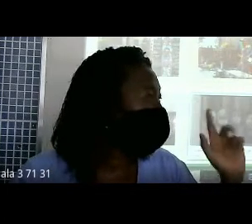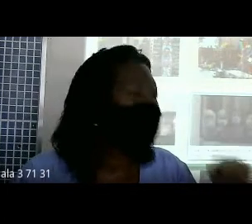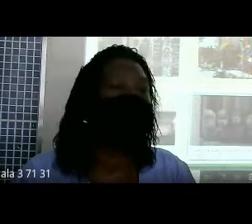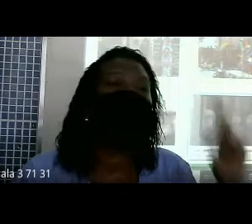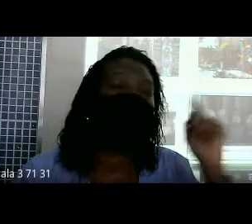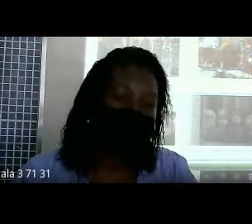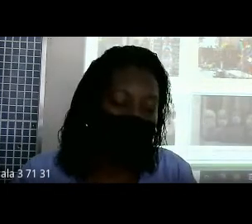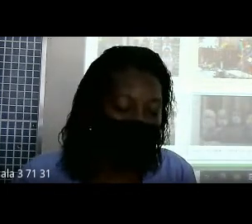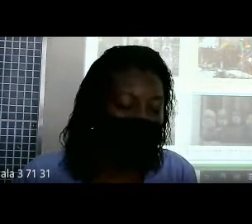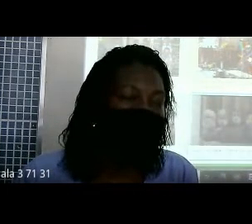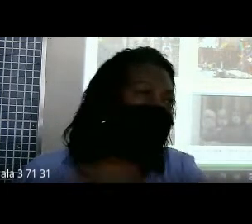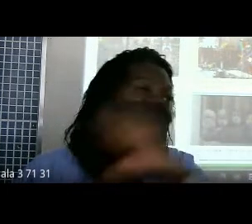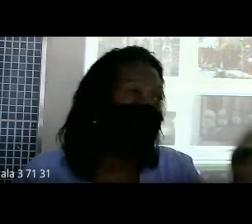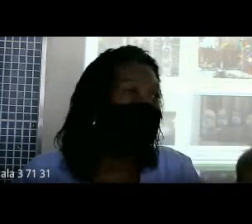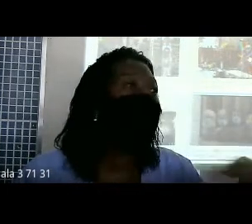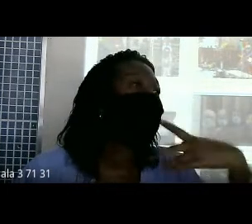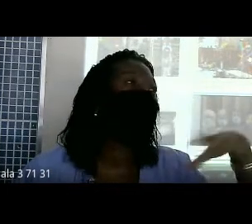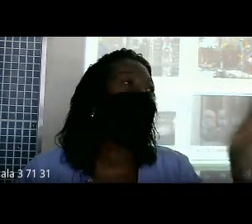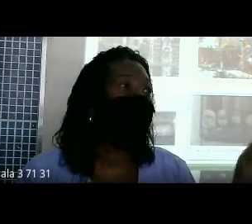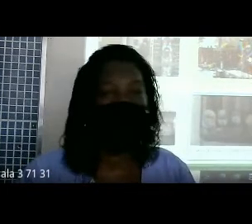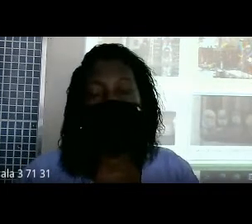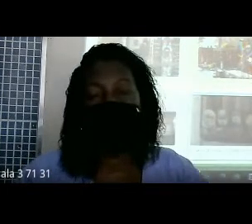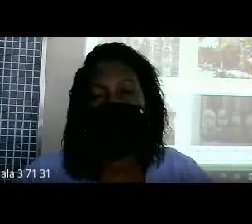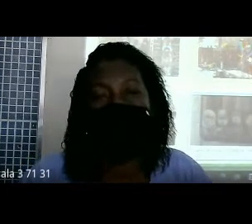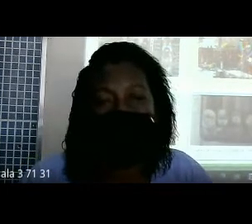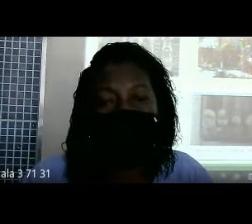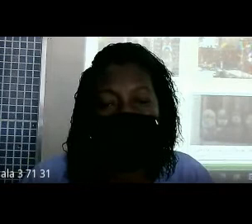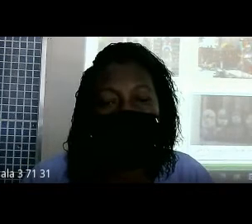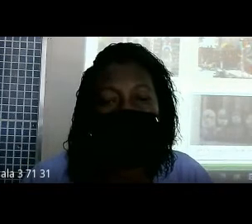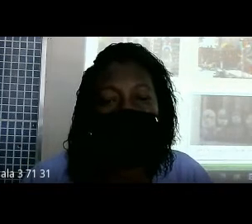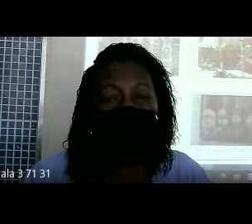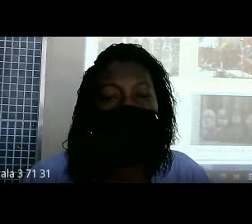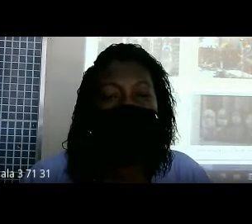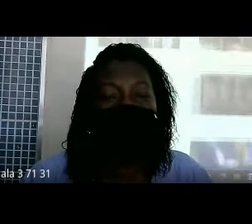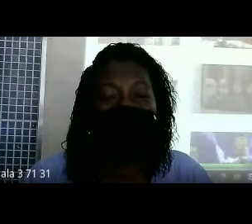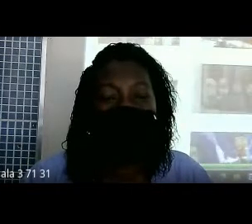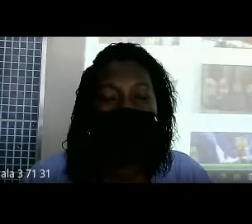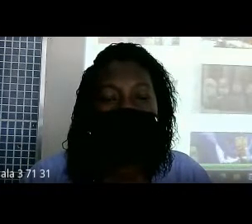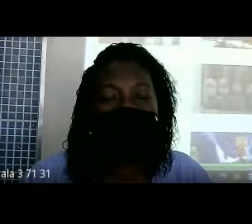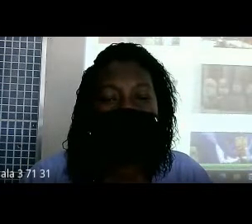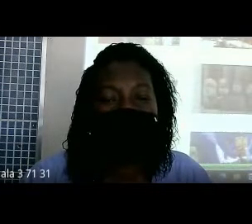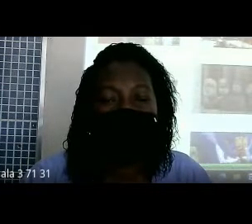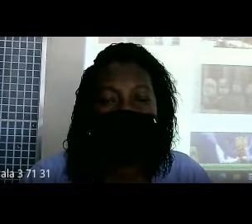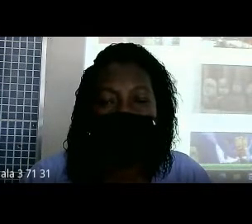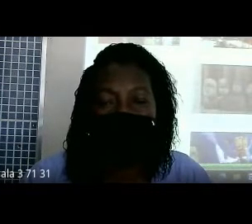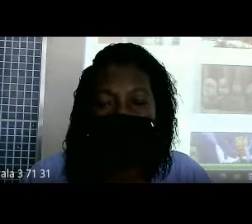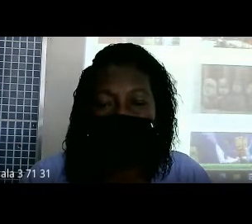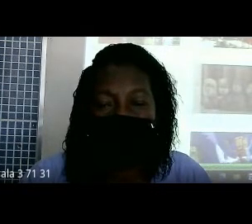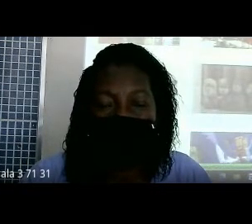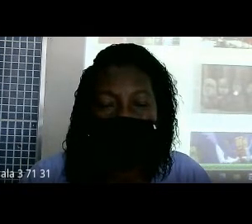acho que oitavo ano também está falando nesse assunto. O livro, no geral, está falando sobre esse assunto. Tá? Então, eu acabo